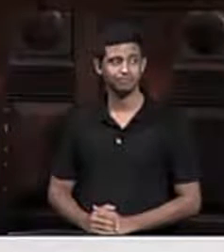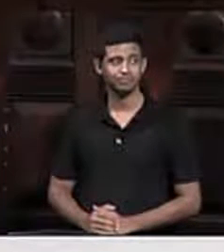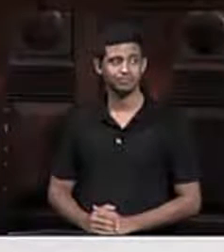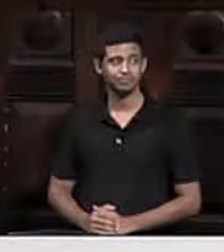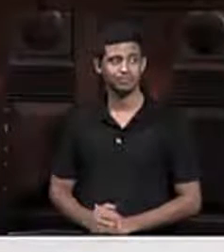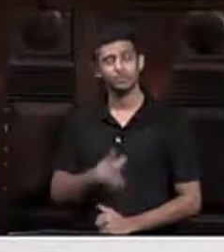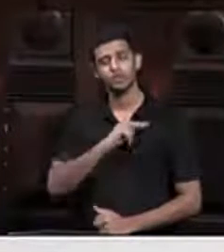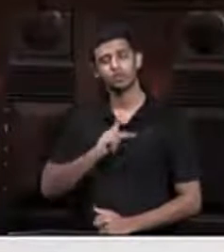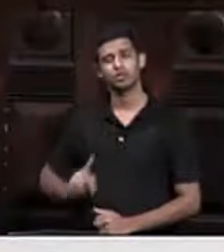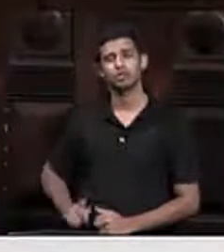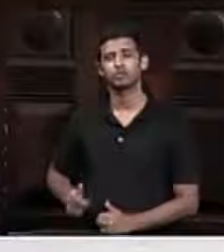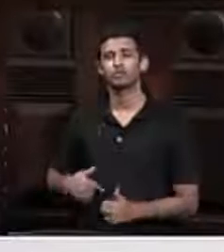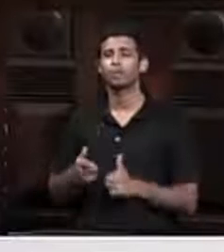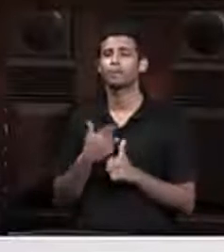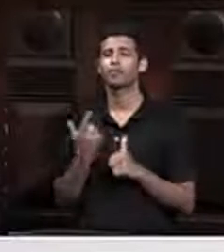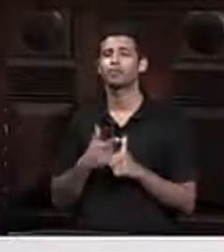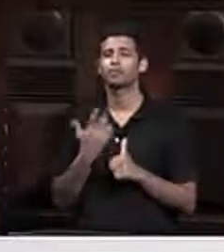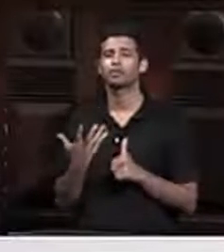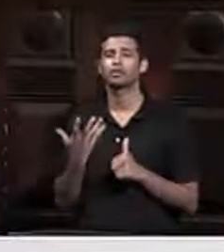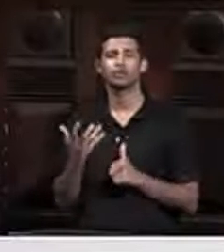Presidente, venho primeiro